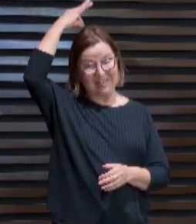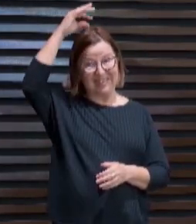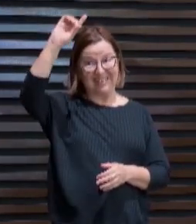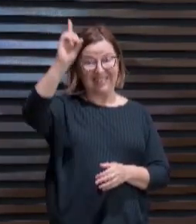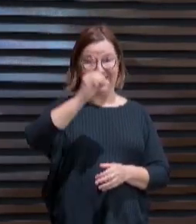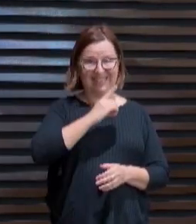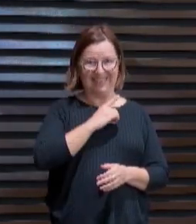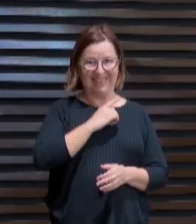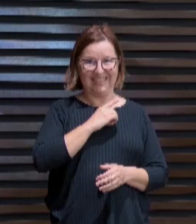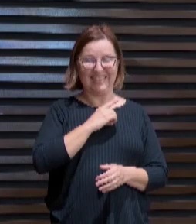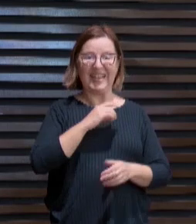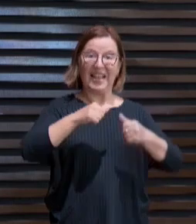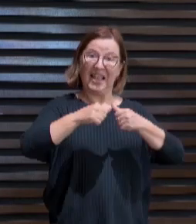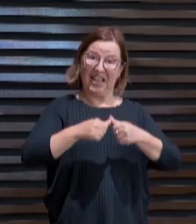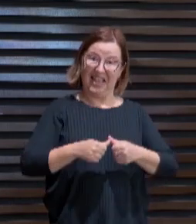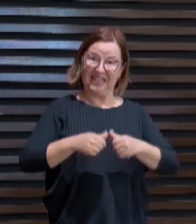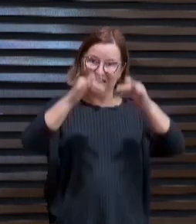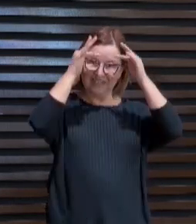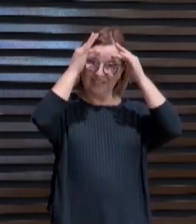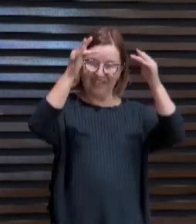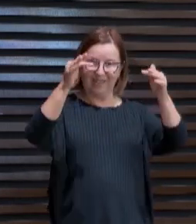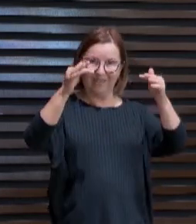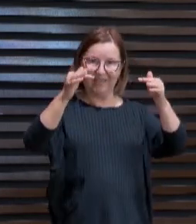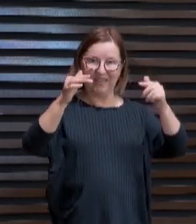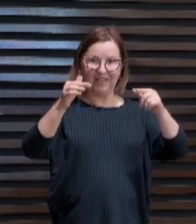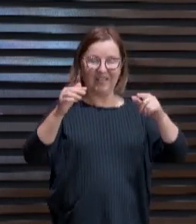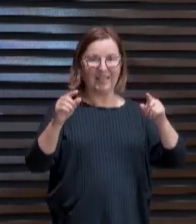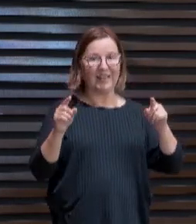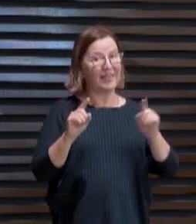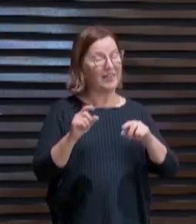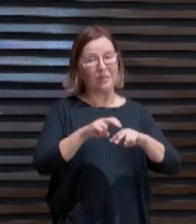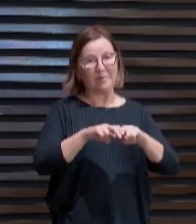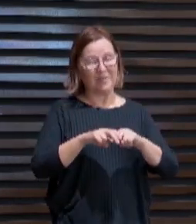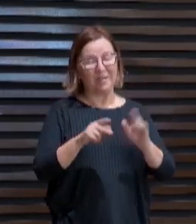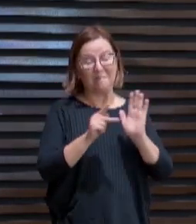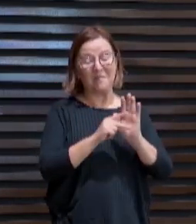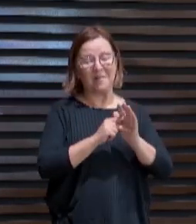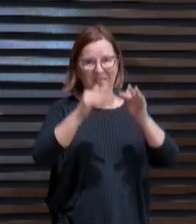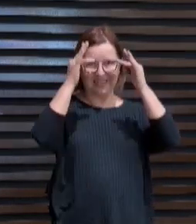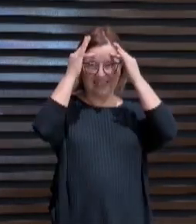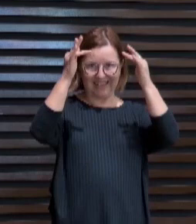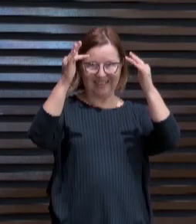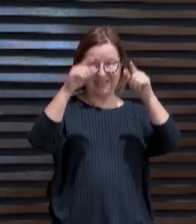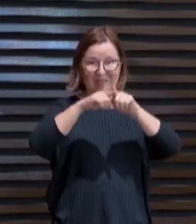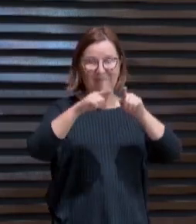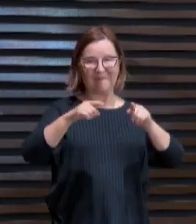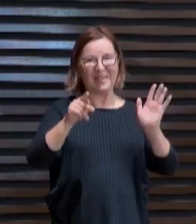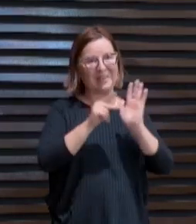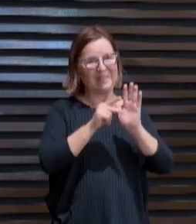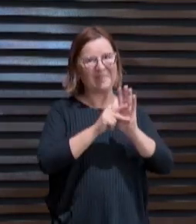perseverará, ele será fiel, não por conta de sua fidelidade, mas por conta da fidelidade do próprio Deus, né?